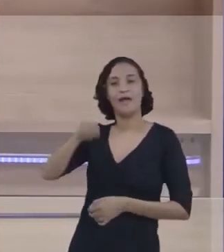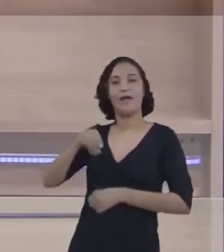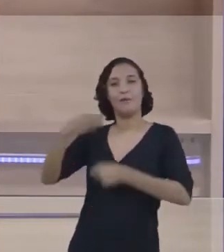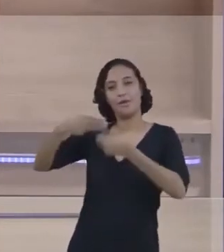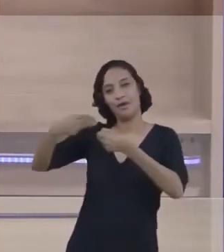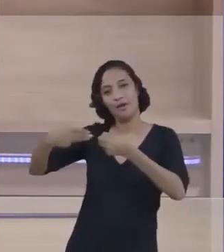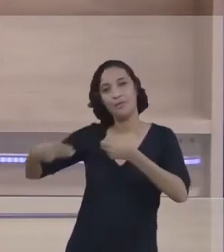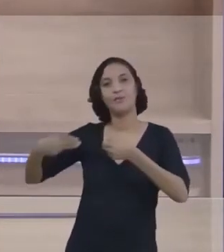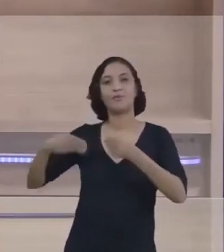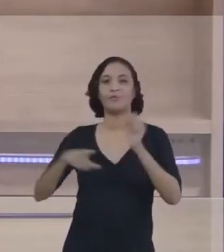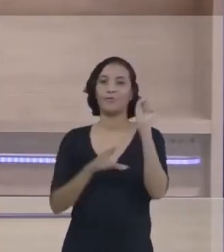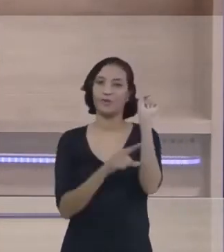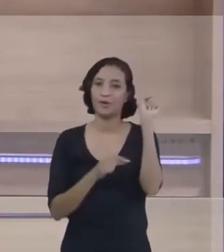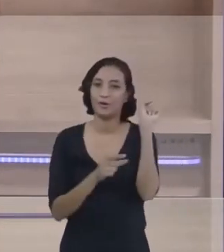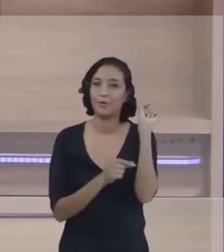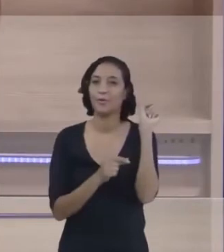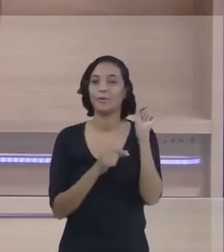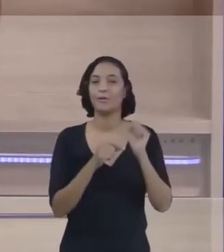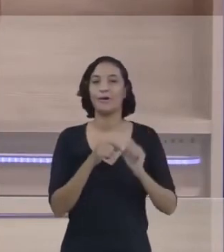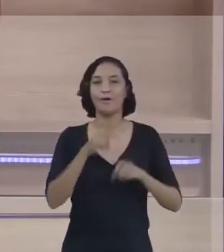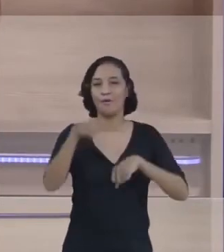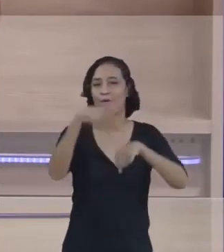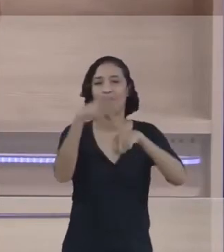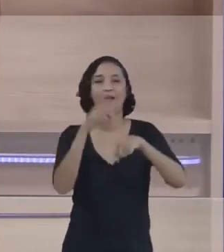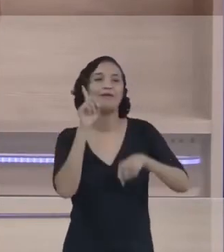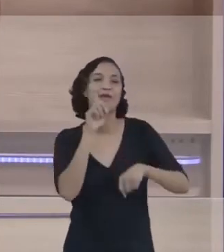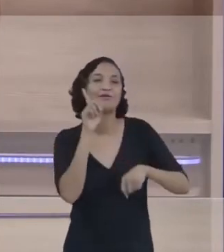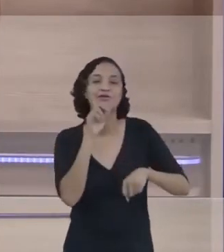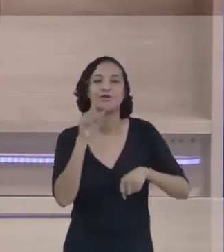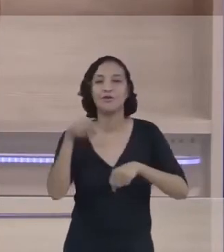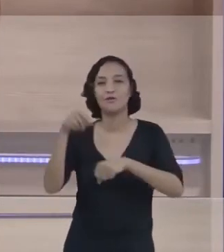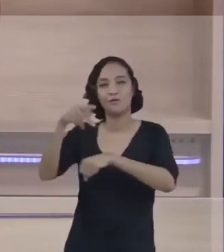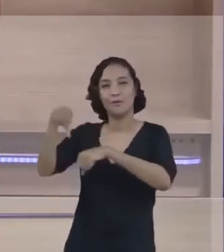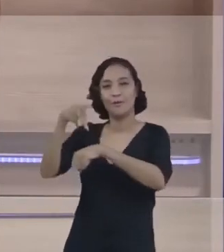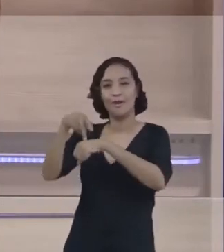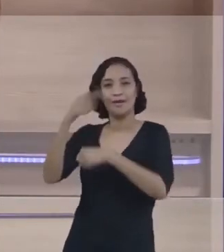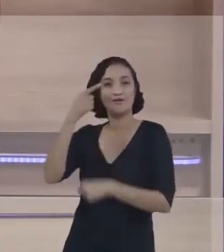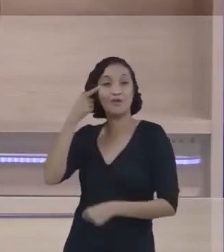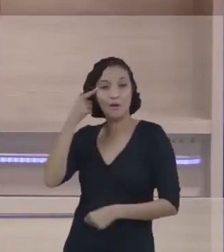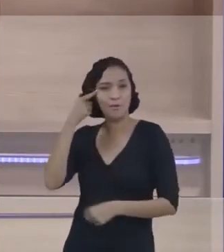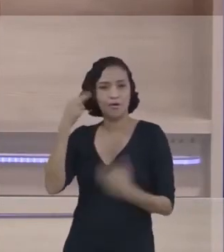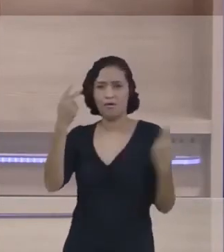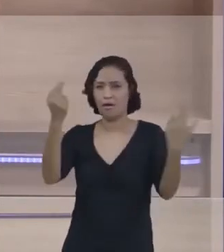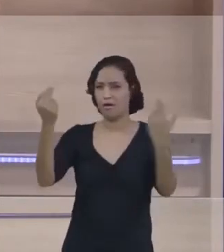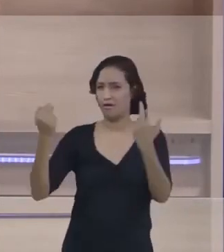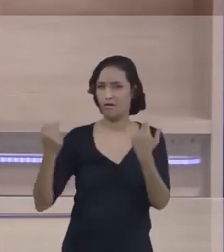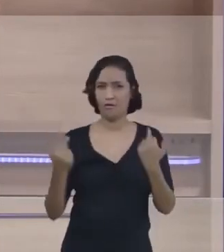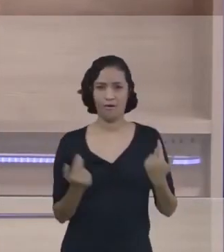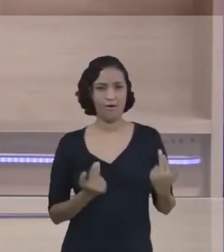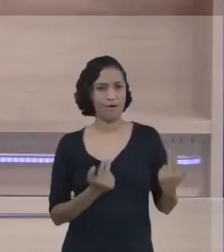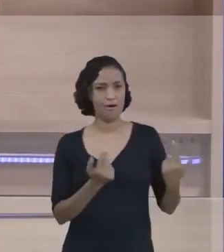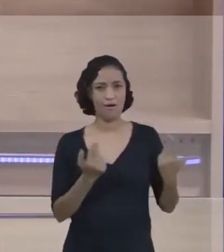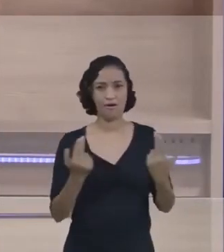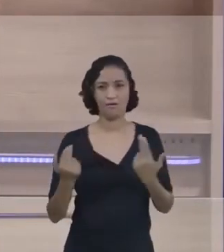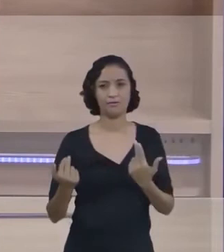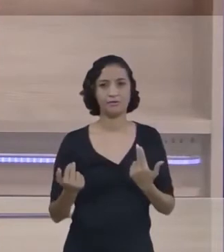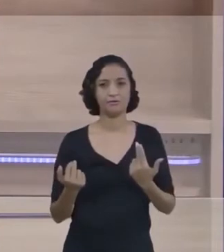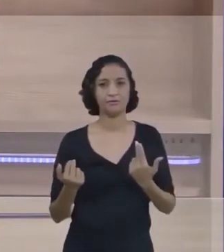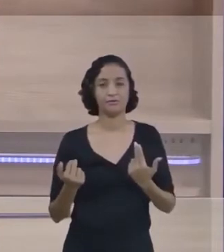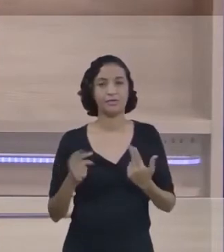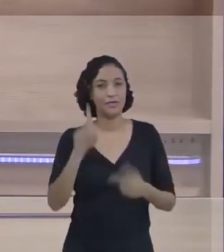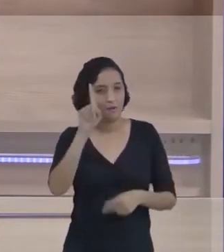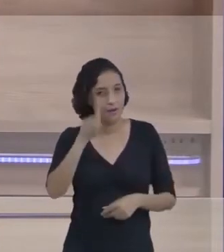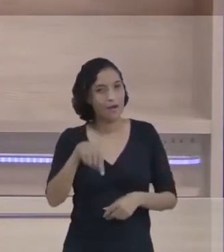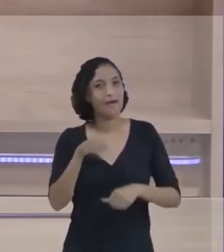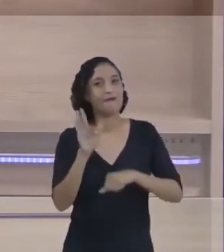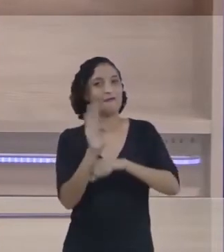Iranduba, Estados Unidos, Japão, é uma trena. Então, a medida é convencional.